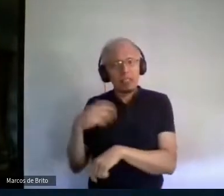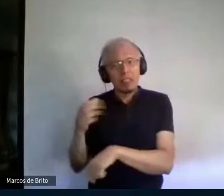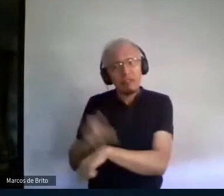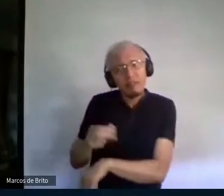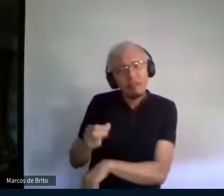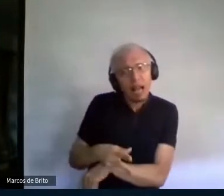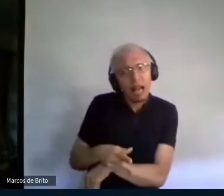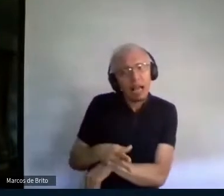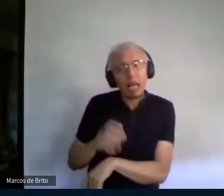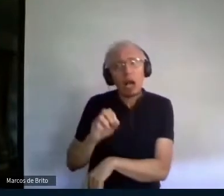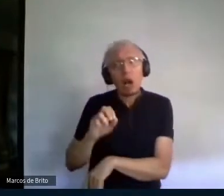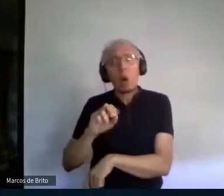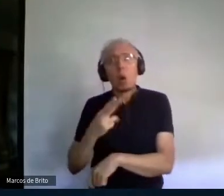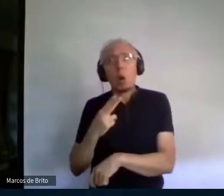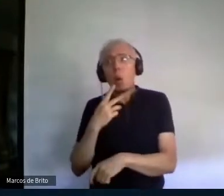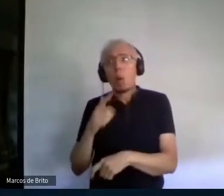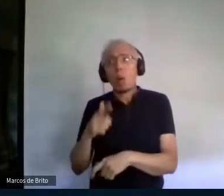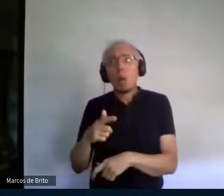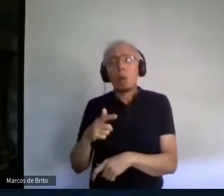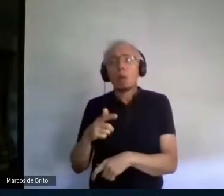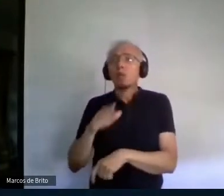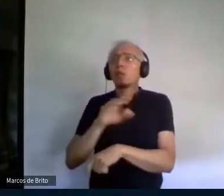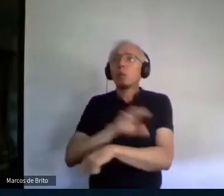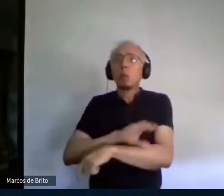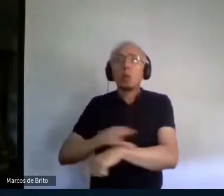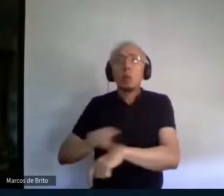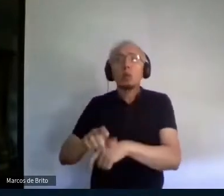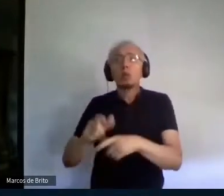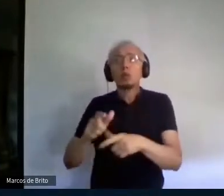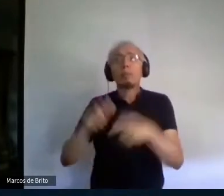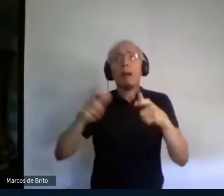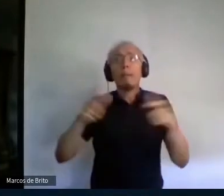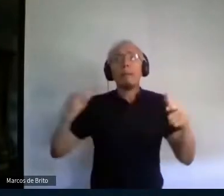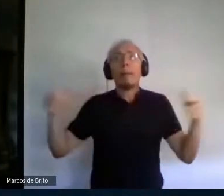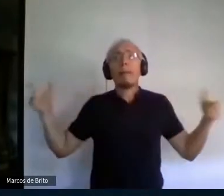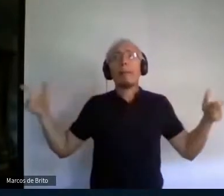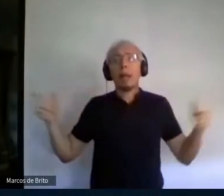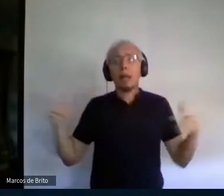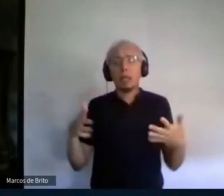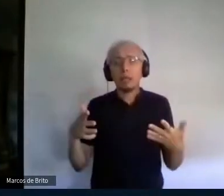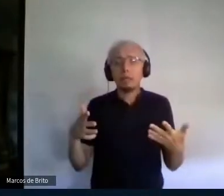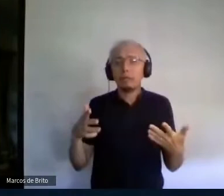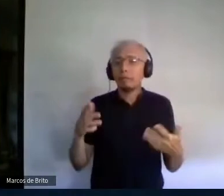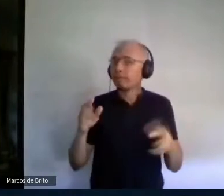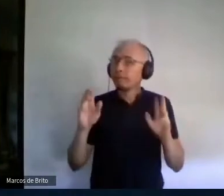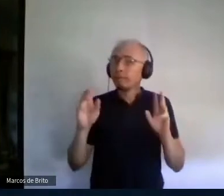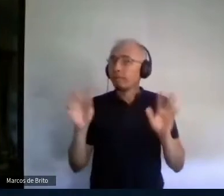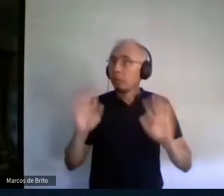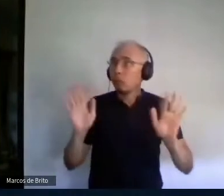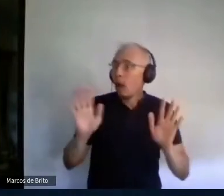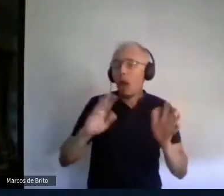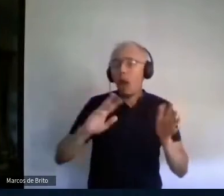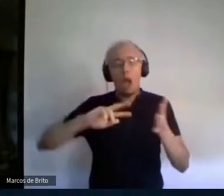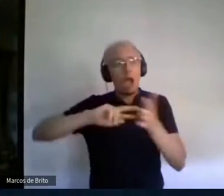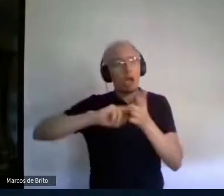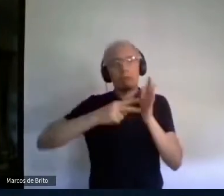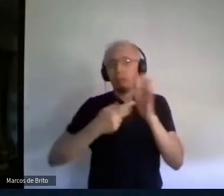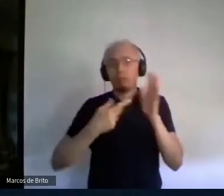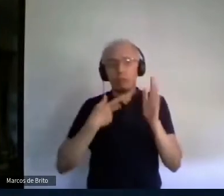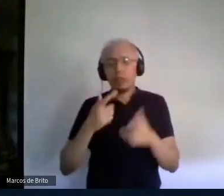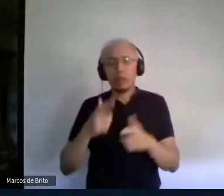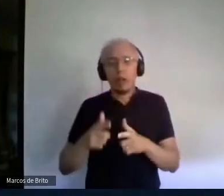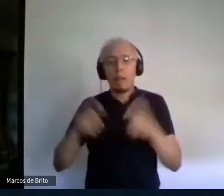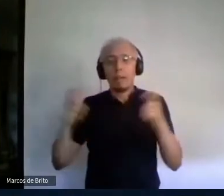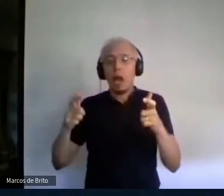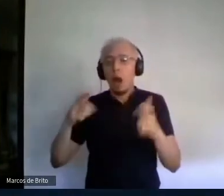ou maior quantidade do número de cursos, que não significa maior